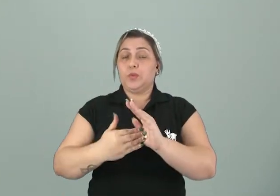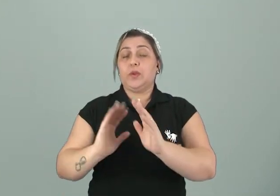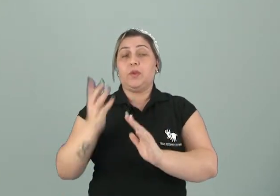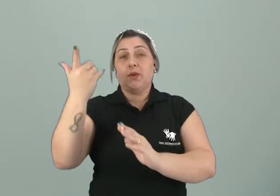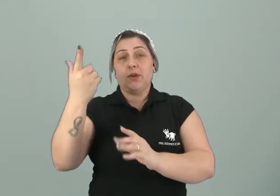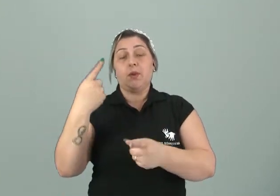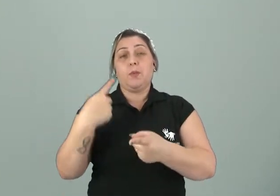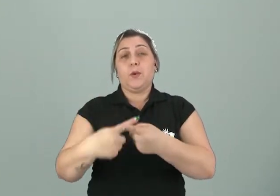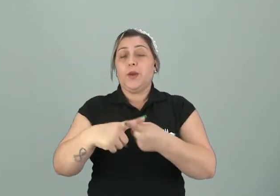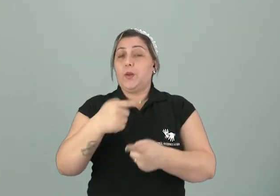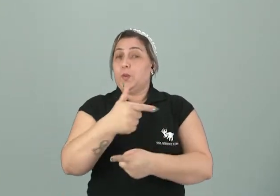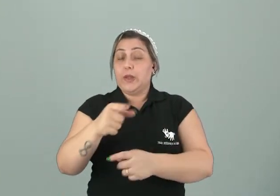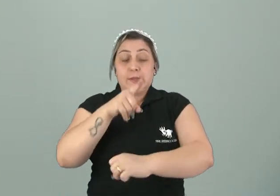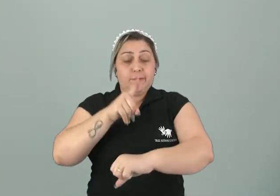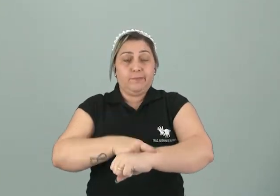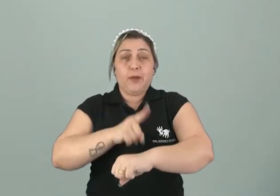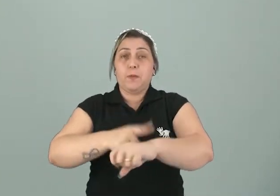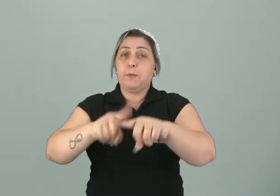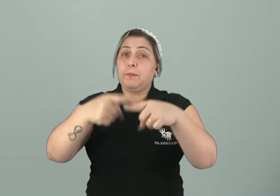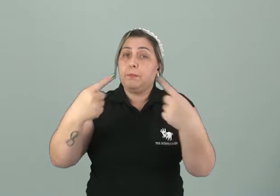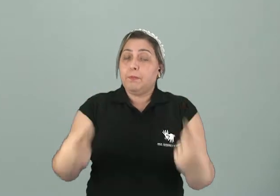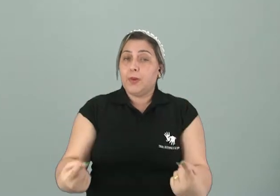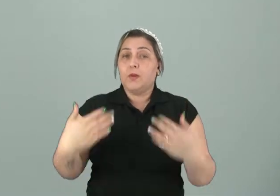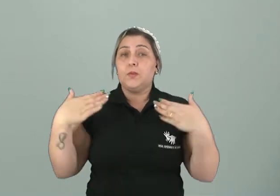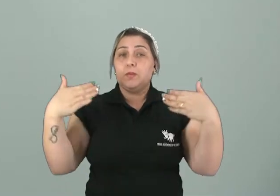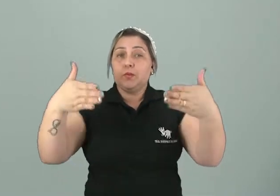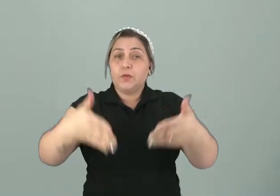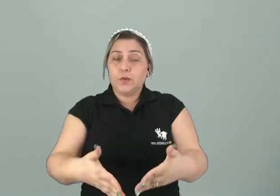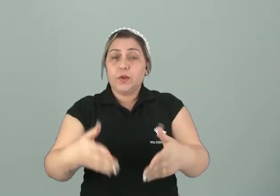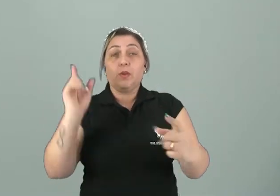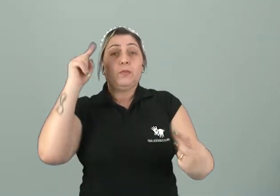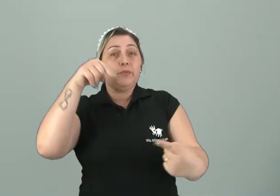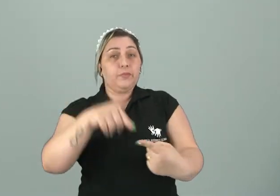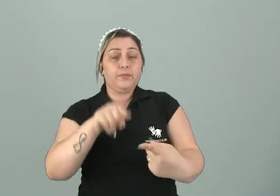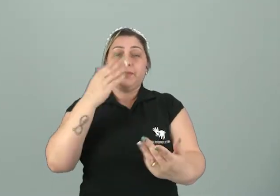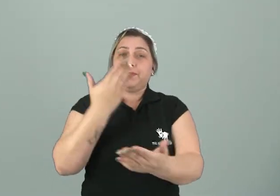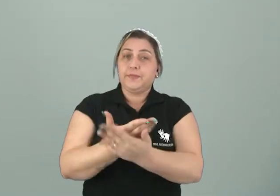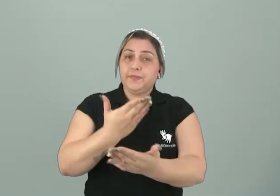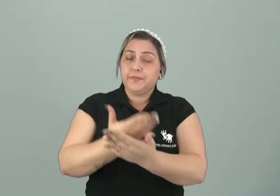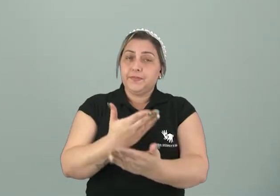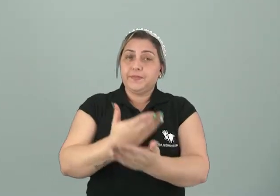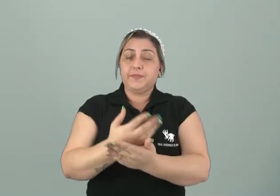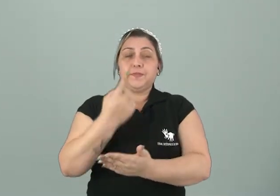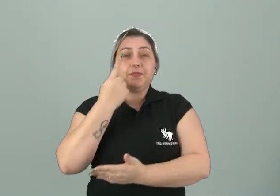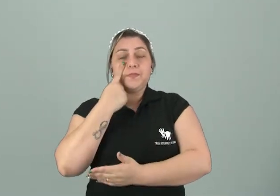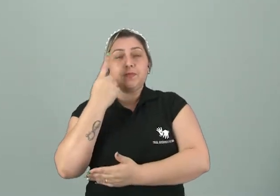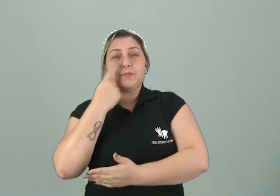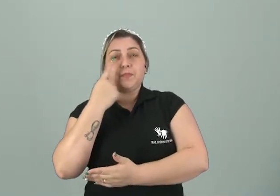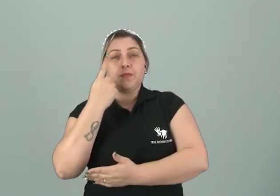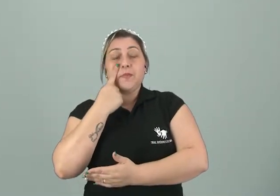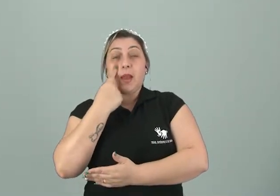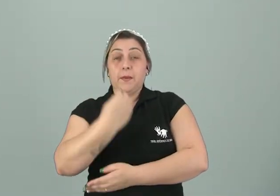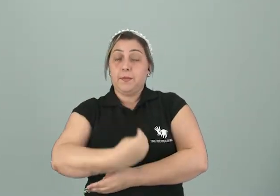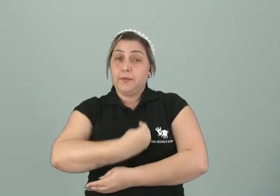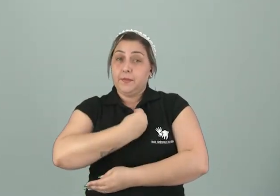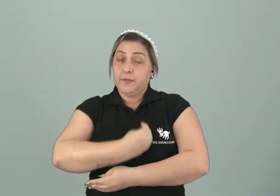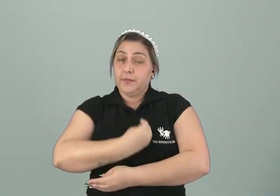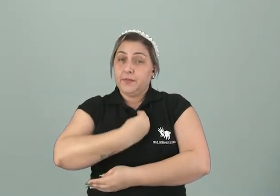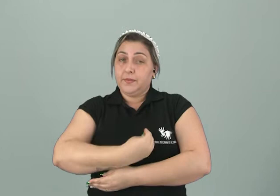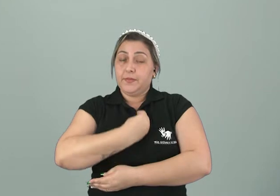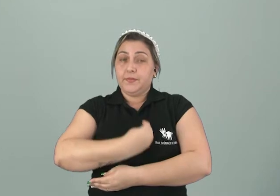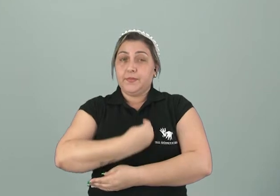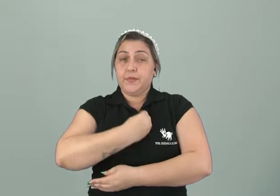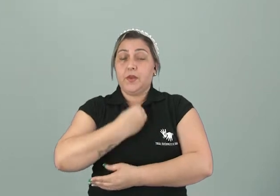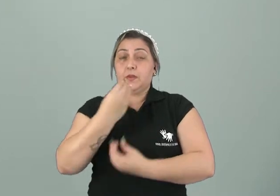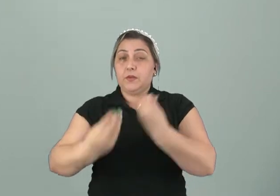tem muito esse tempo. Mas a gente vai focar, nosso objetivo da nossa aula é ver um pouquinho da participação e